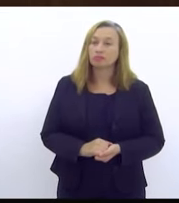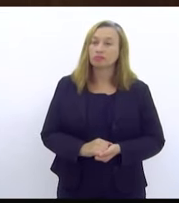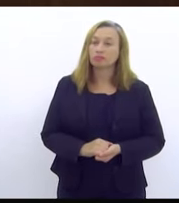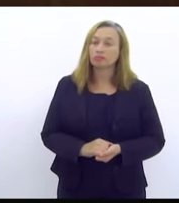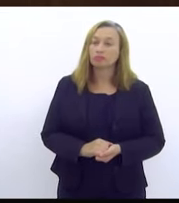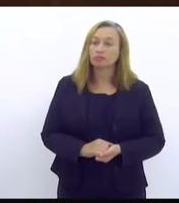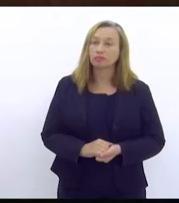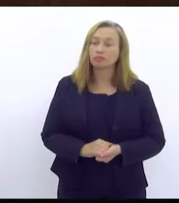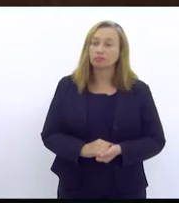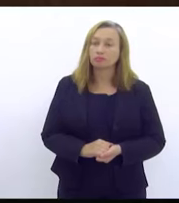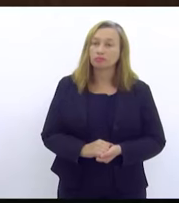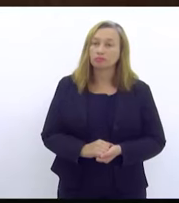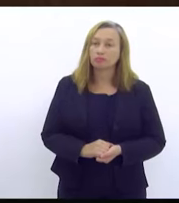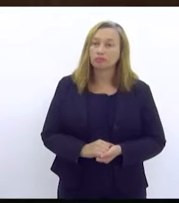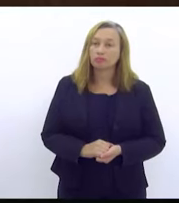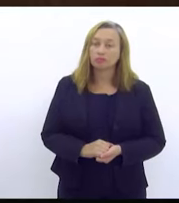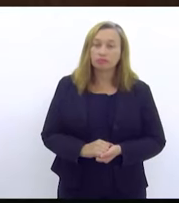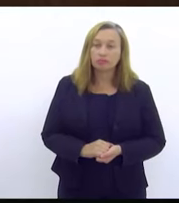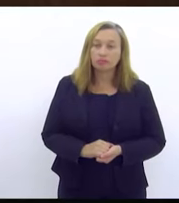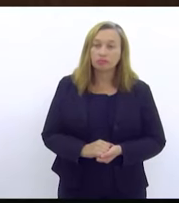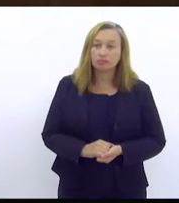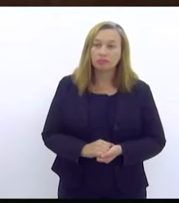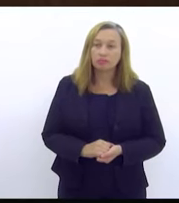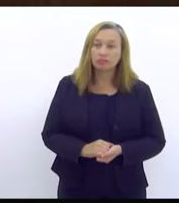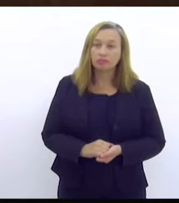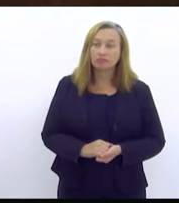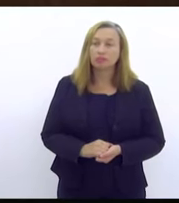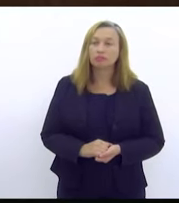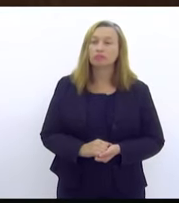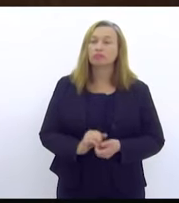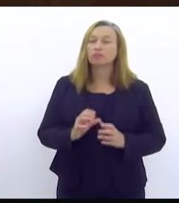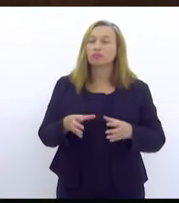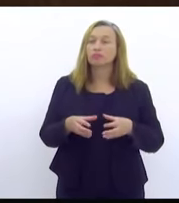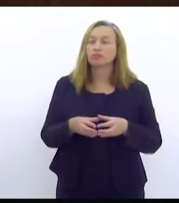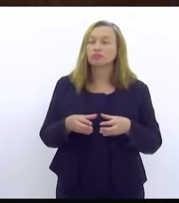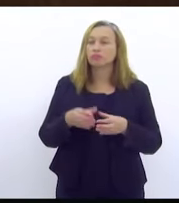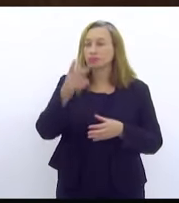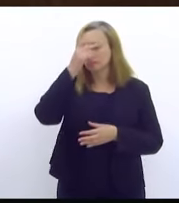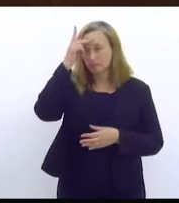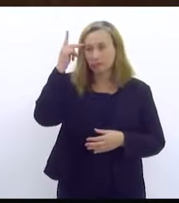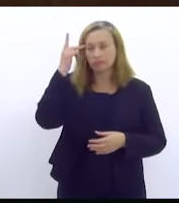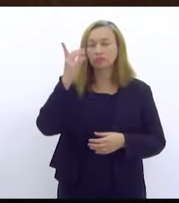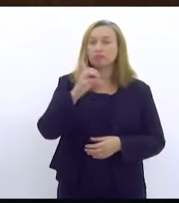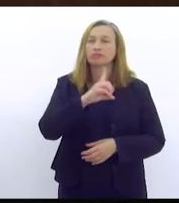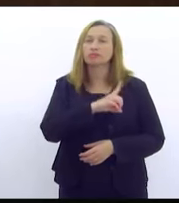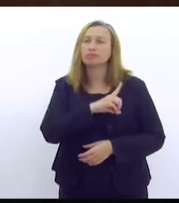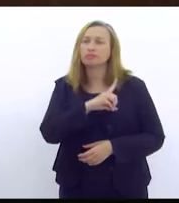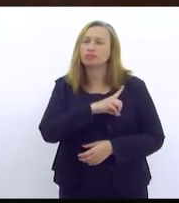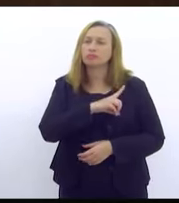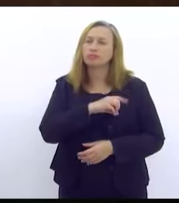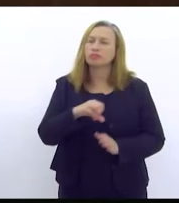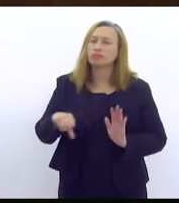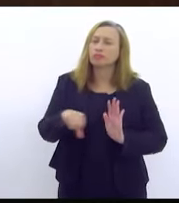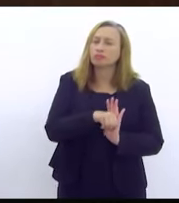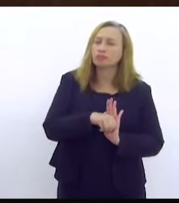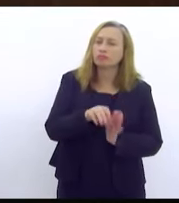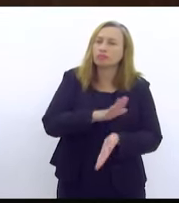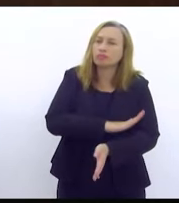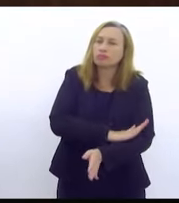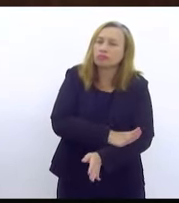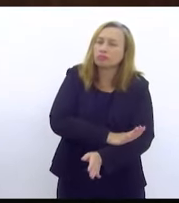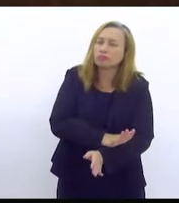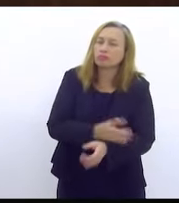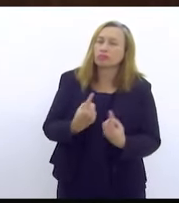Civil um reforço de pessoal e equipamentos na Delegacia de Crimes Raciais e